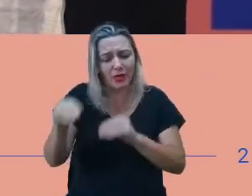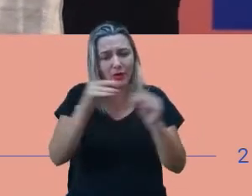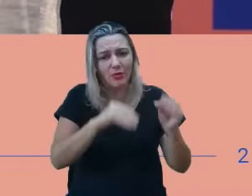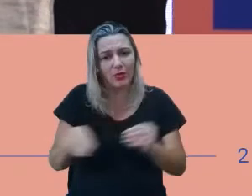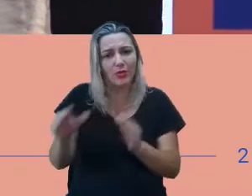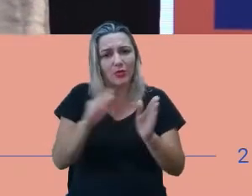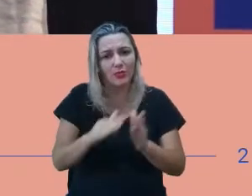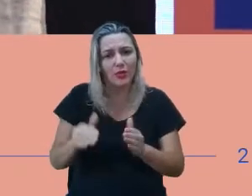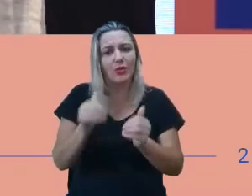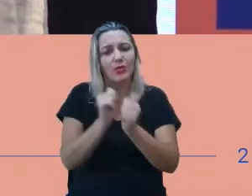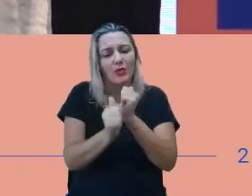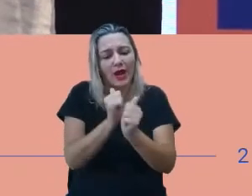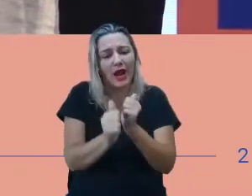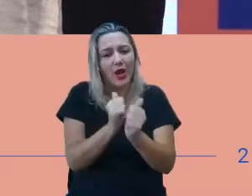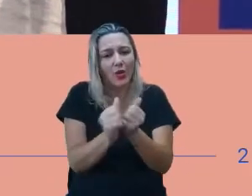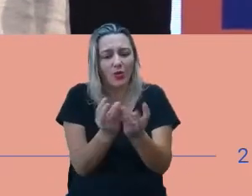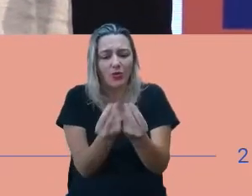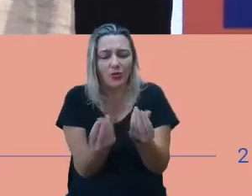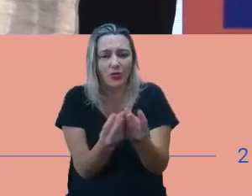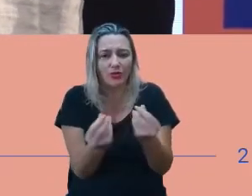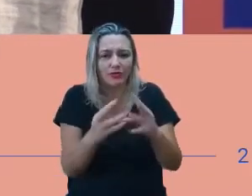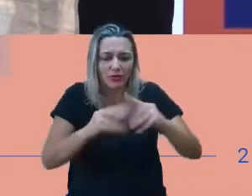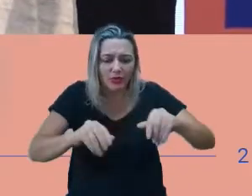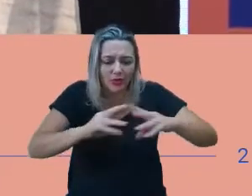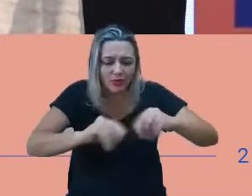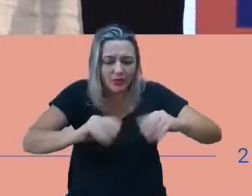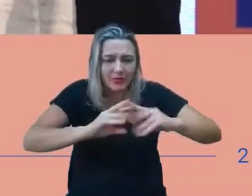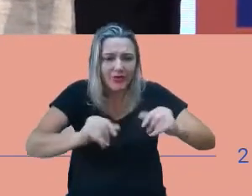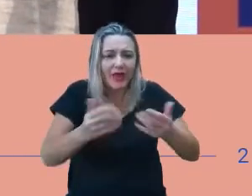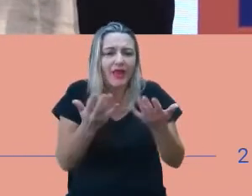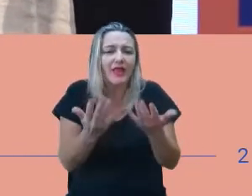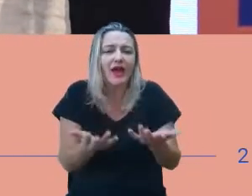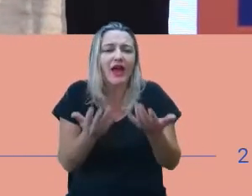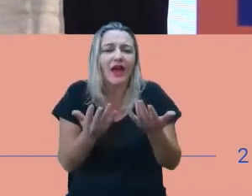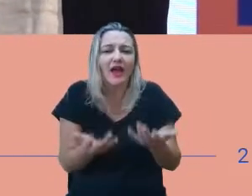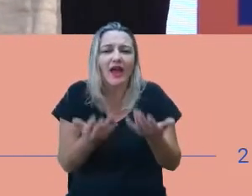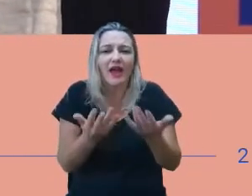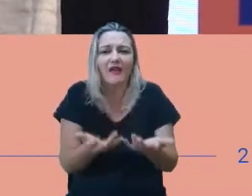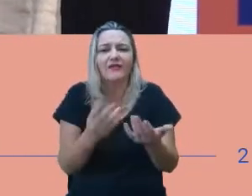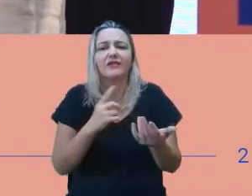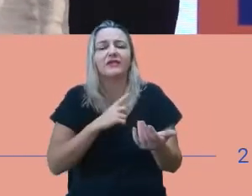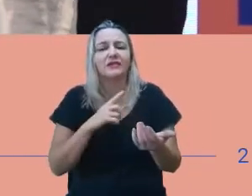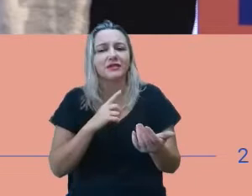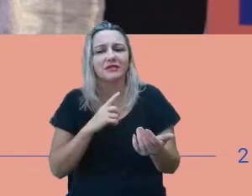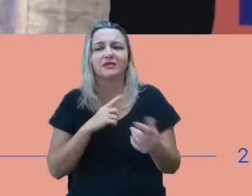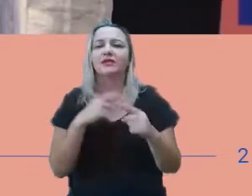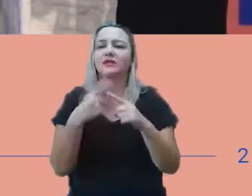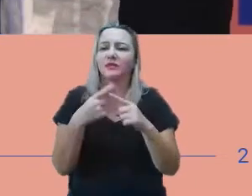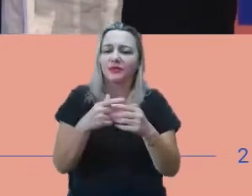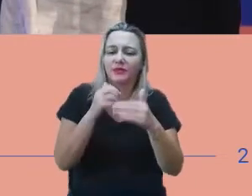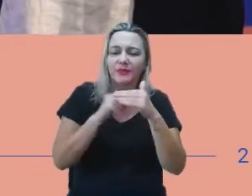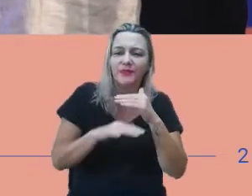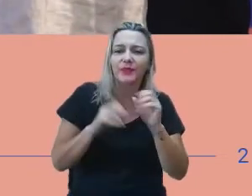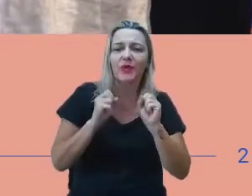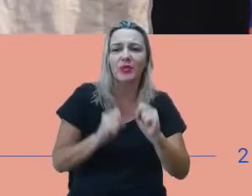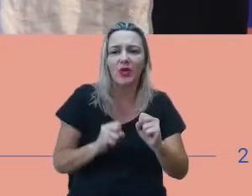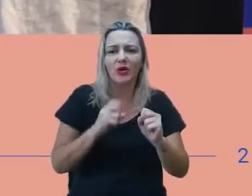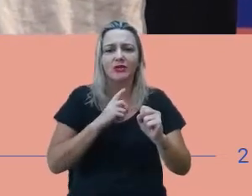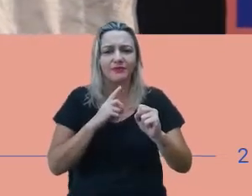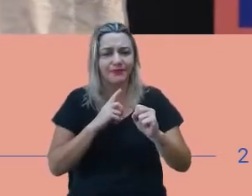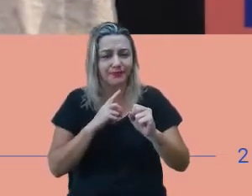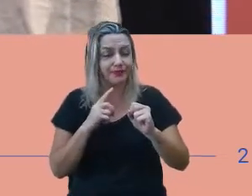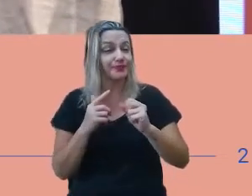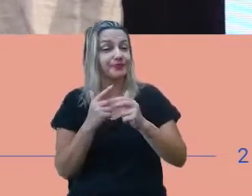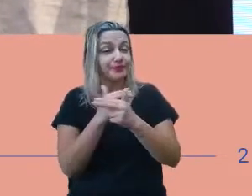leve ela tem um Um Desafio enorme de armazenamento porque ela pode entrar em combustão muito fácil